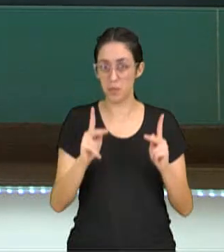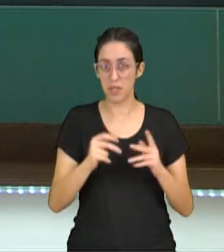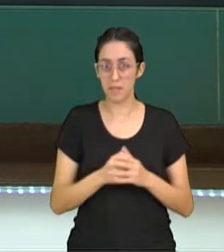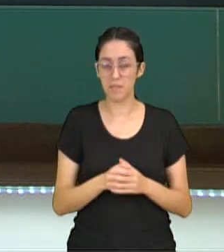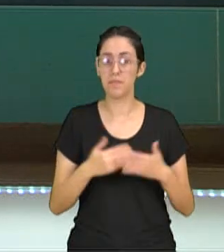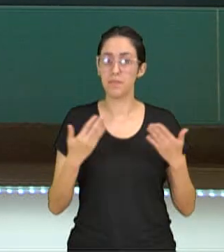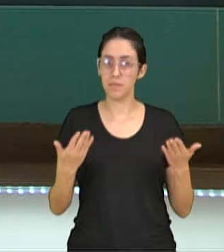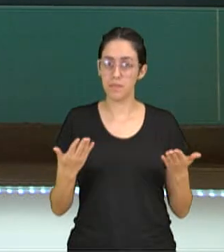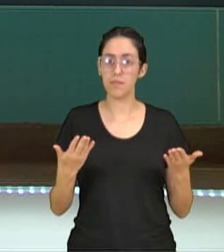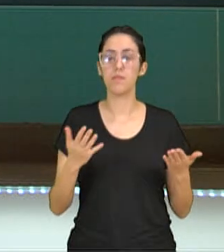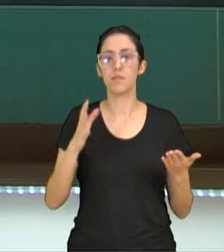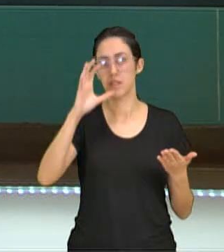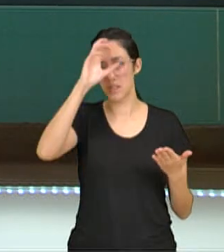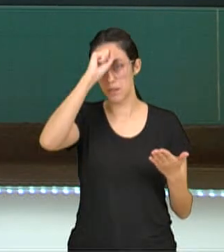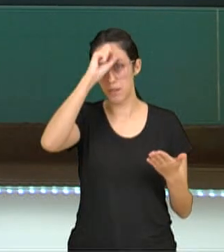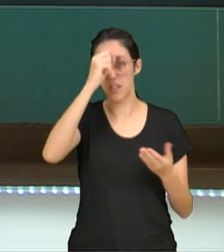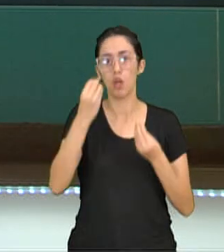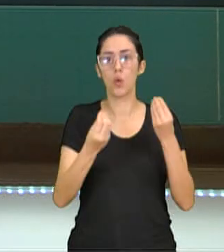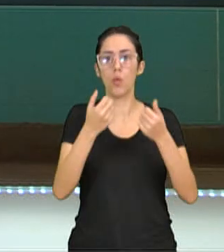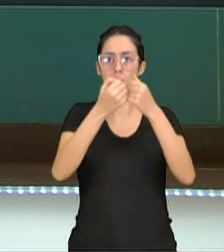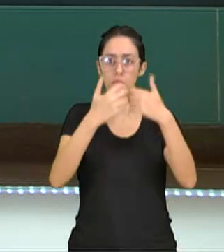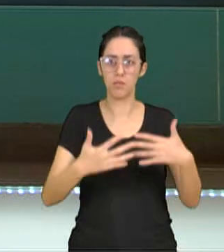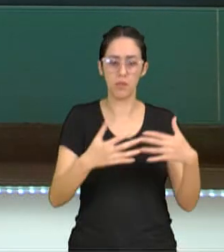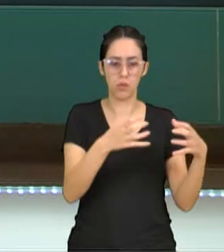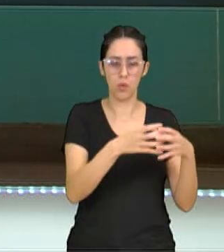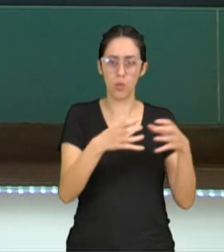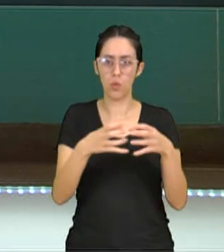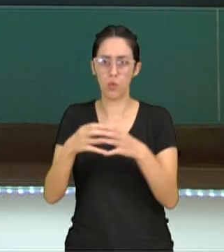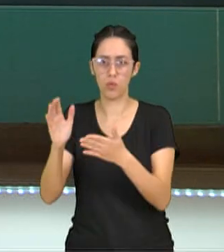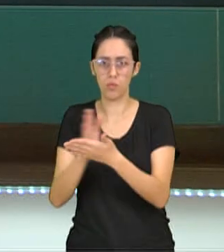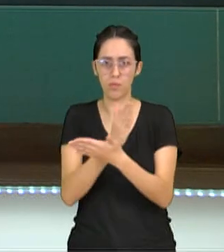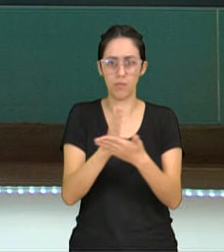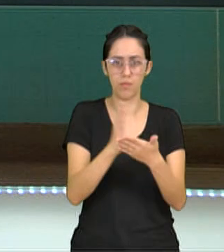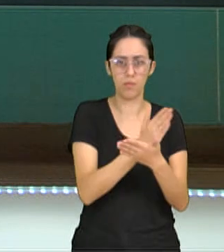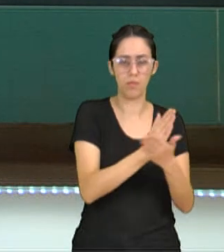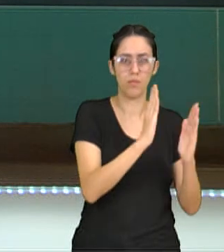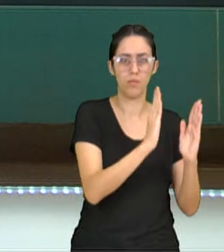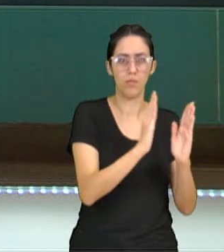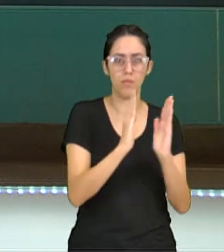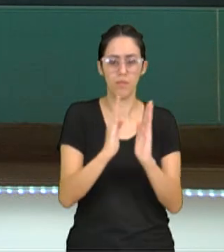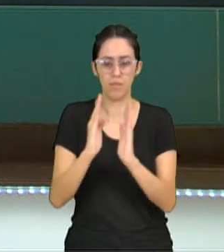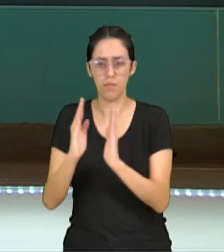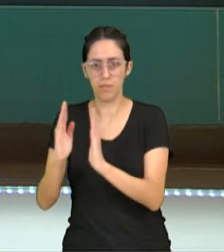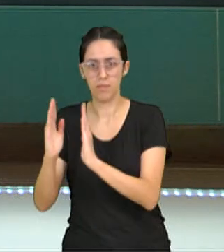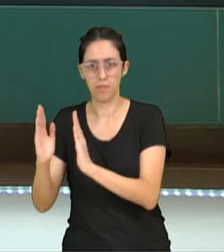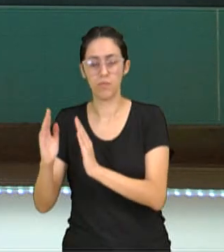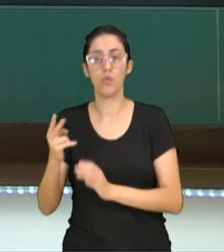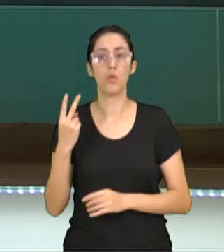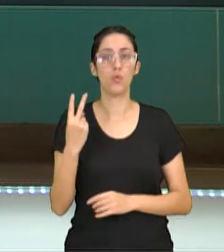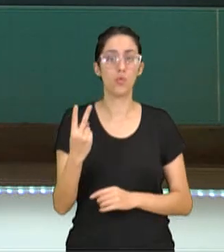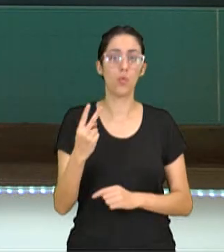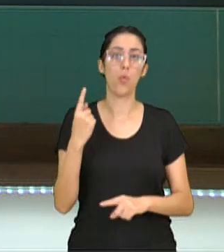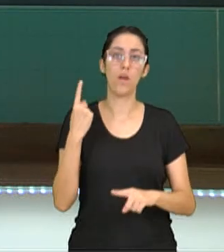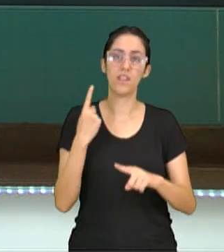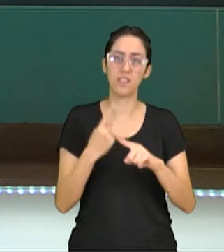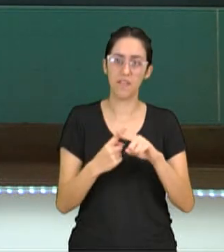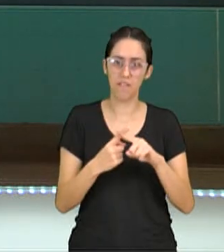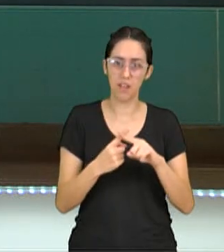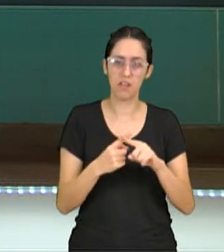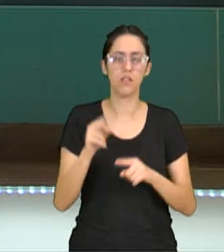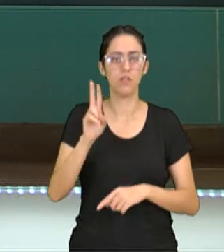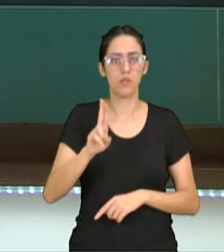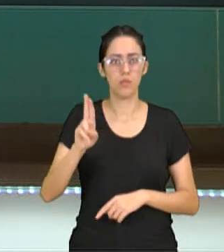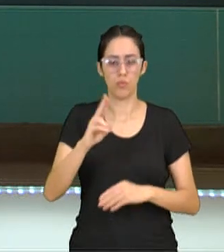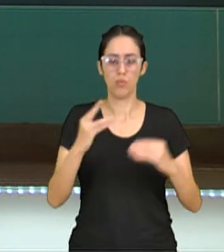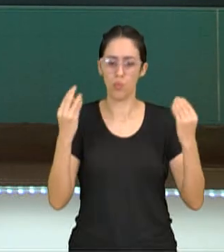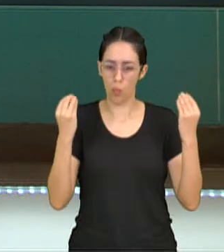nós trabalhamos por agrupamento e pelo agrupamento, né? Você aplica 2 vezes a fatoração